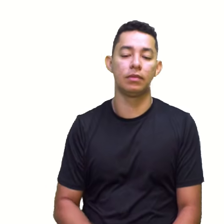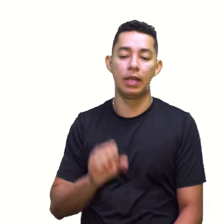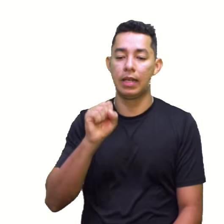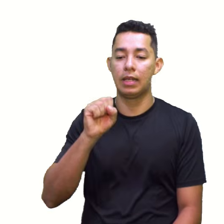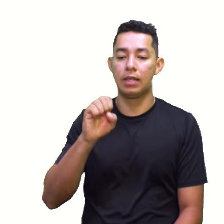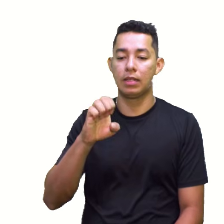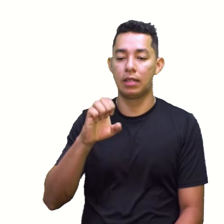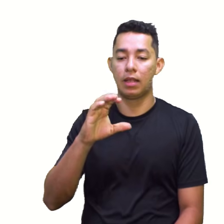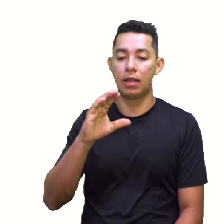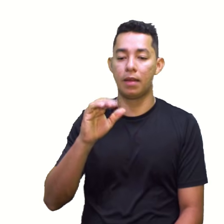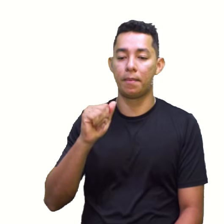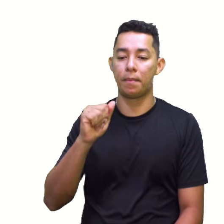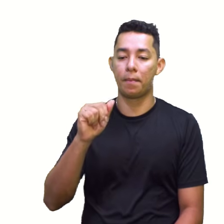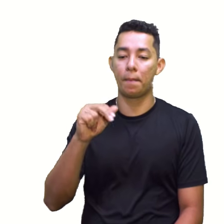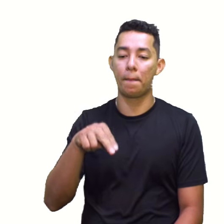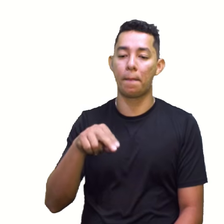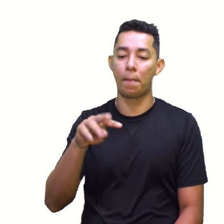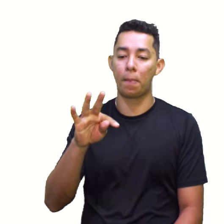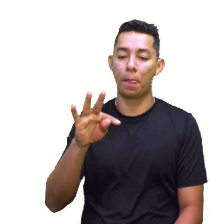secantes.